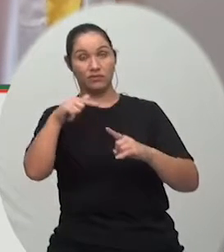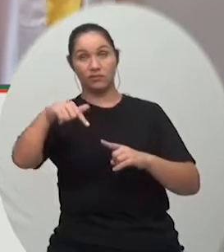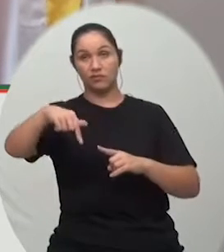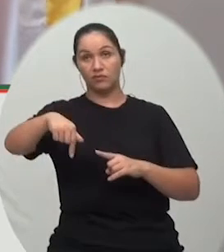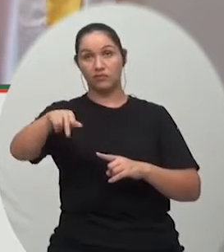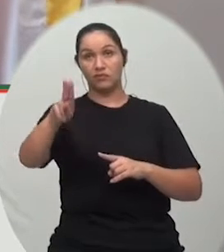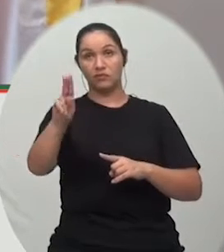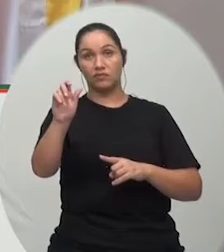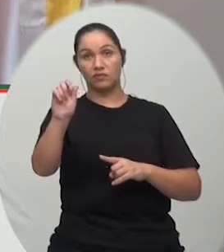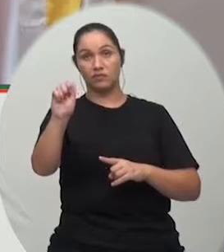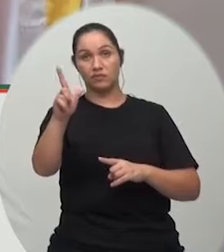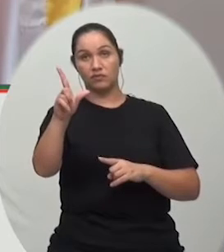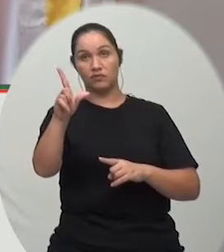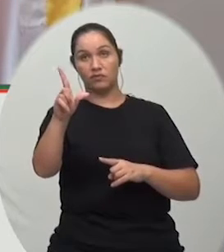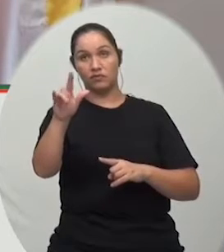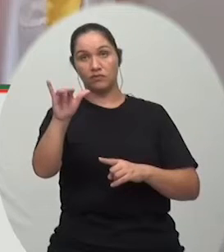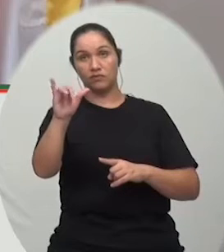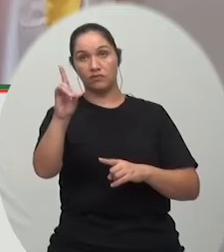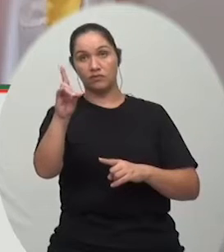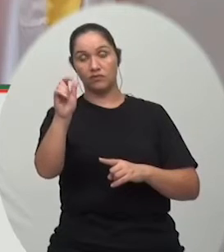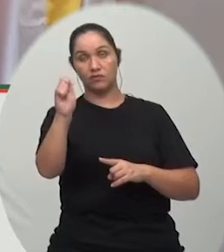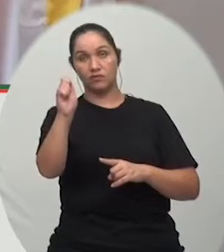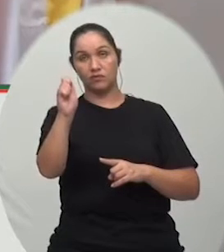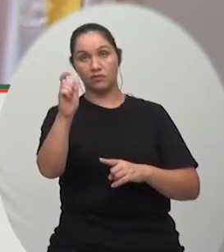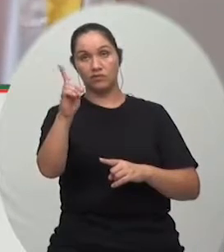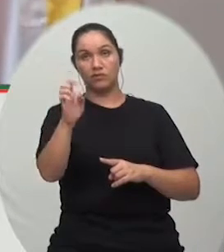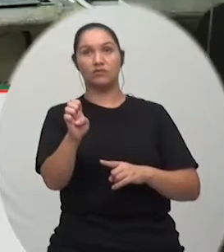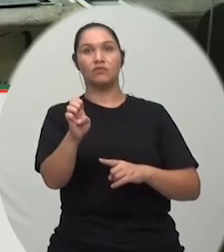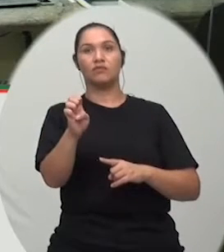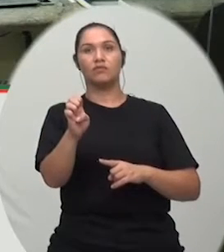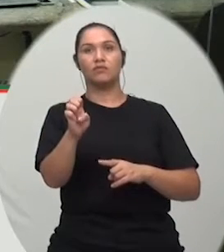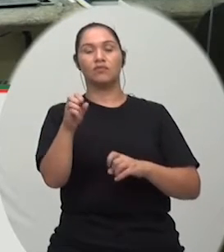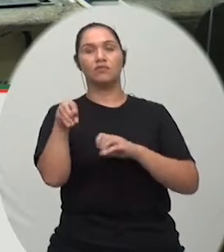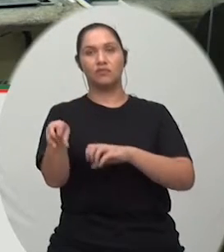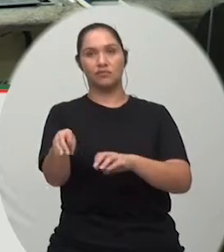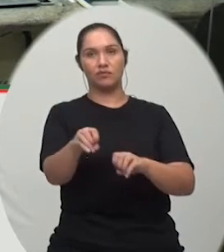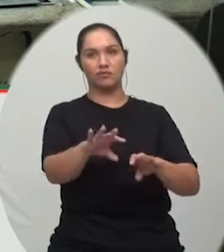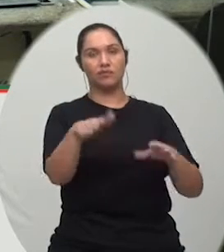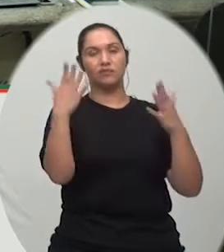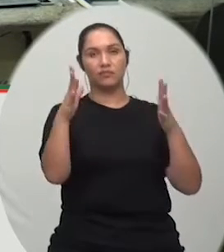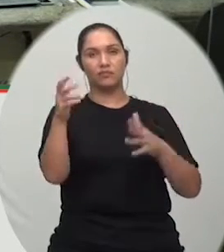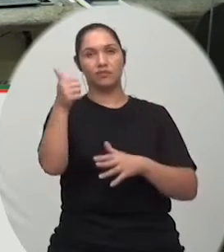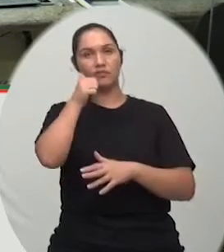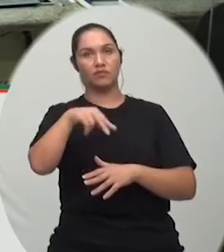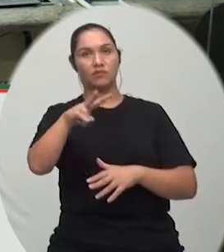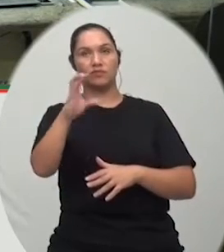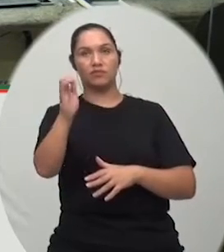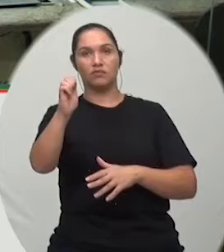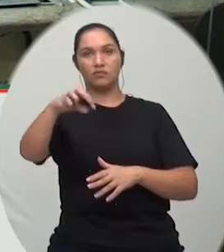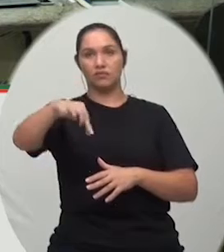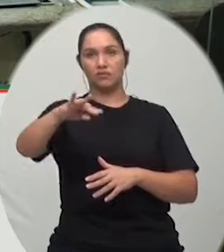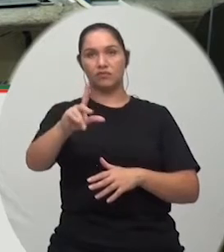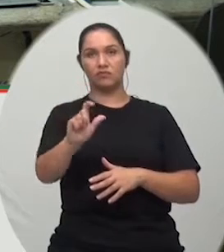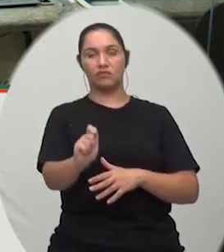vereadora Camila, e o curso de direito é totalmente merecedor. A moção continua em discussão.